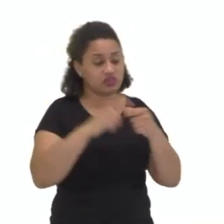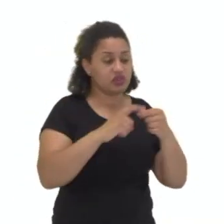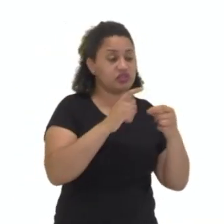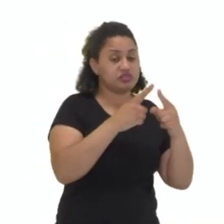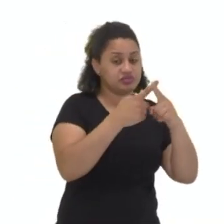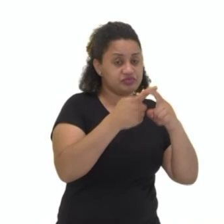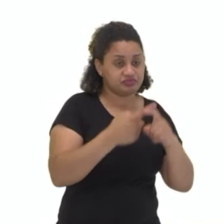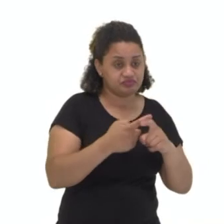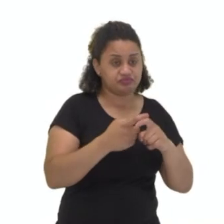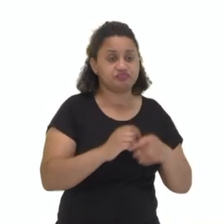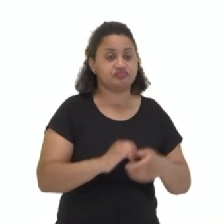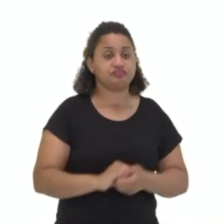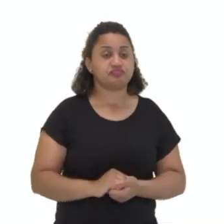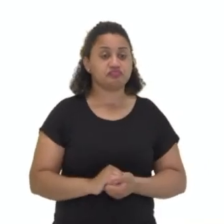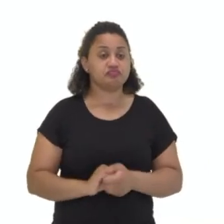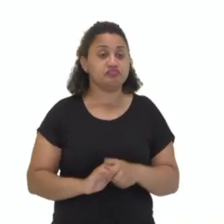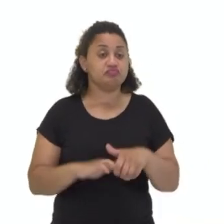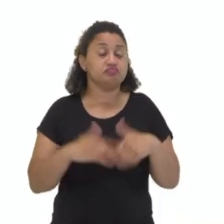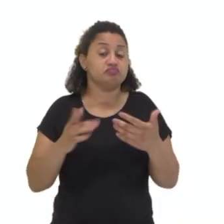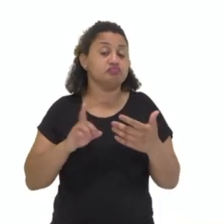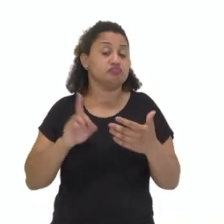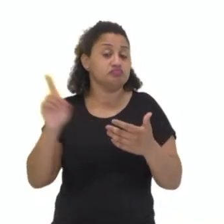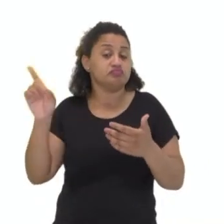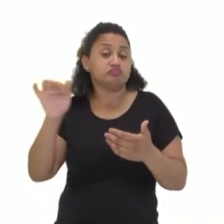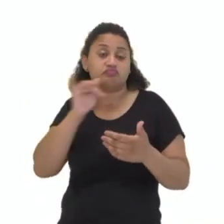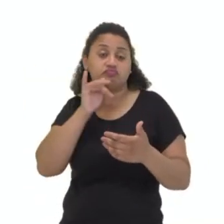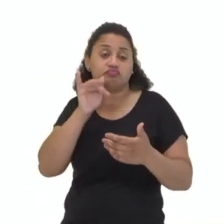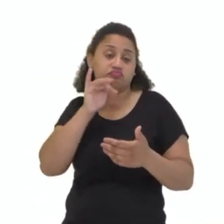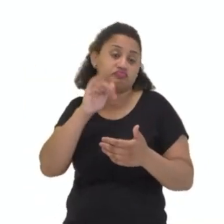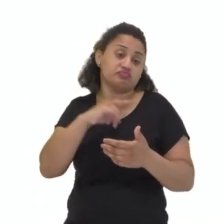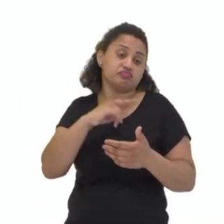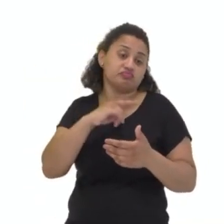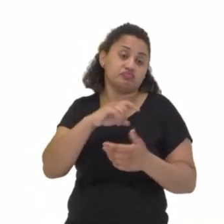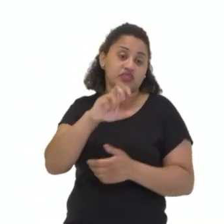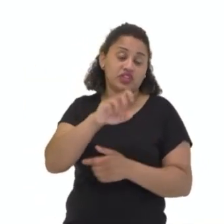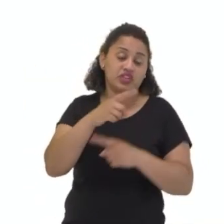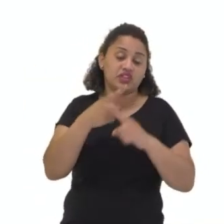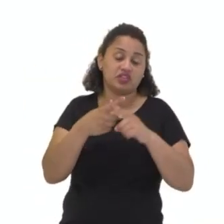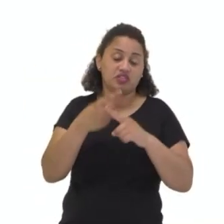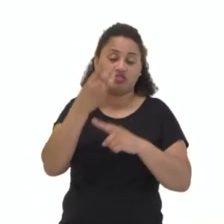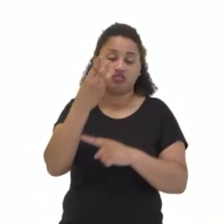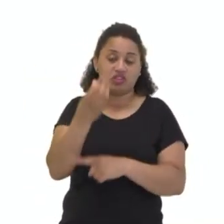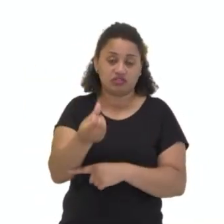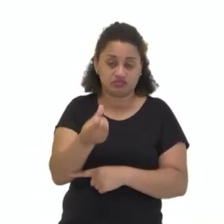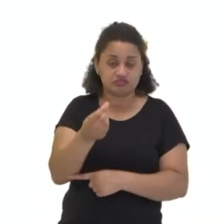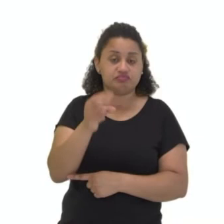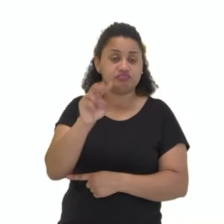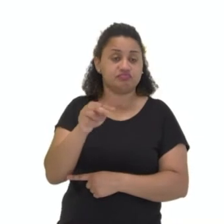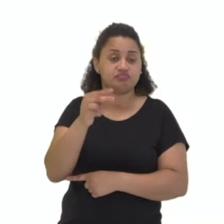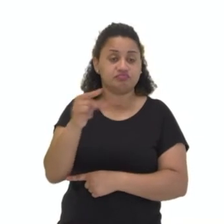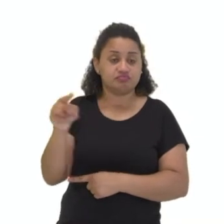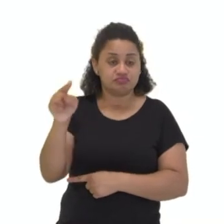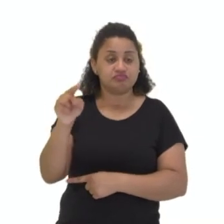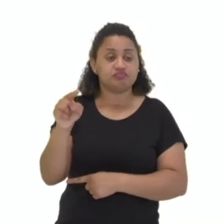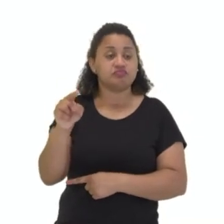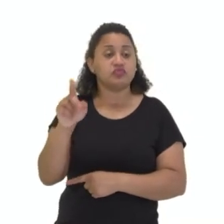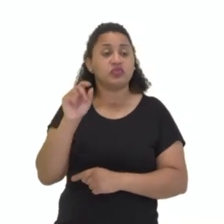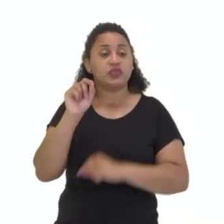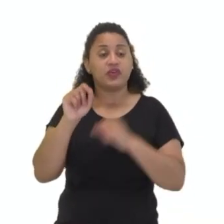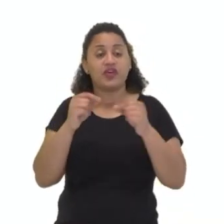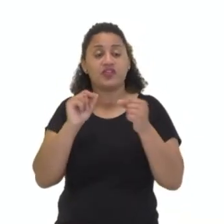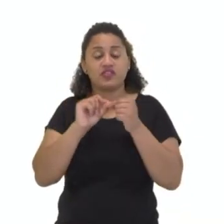multiplicando. Então, no caso aqui, eu tenho 5 vezes 36, que me